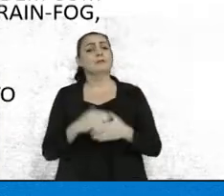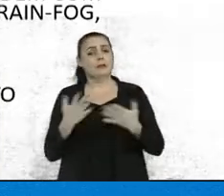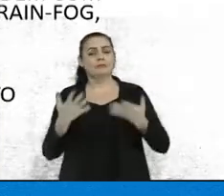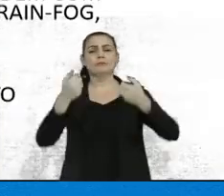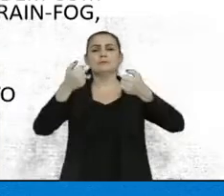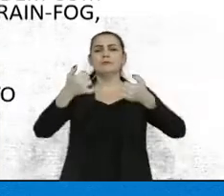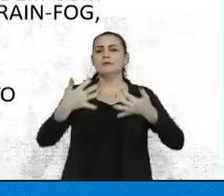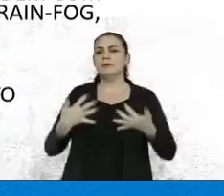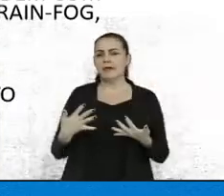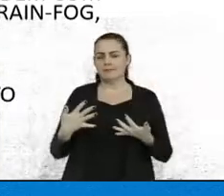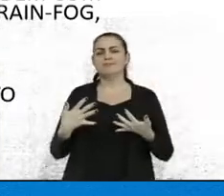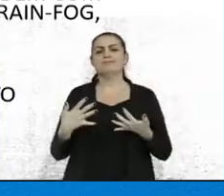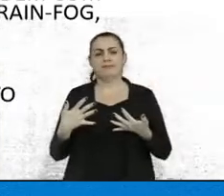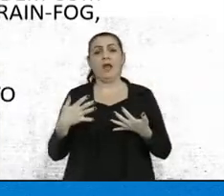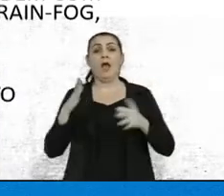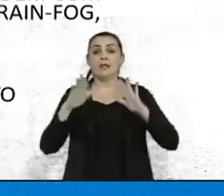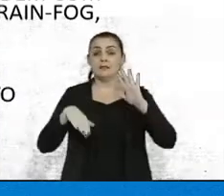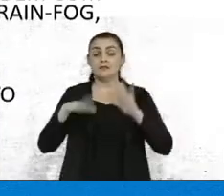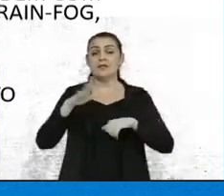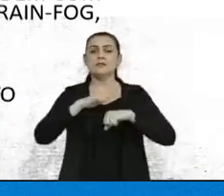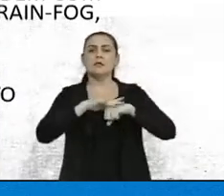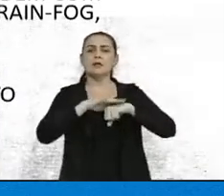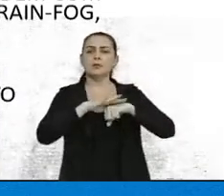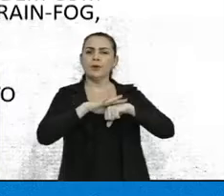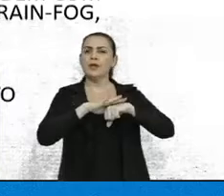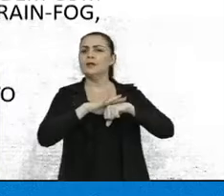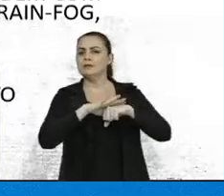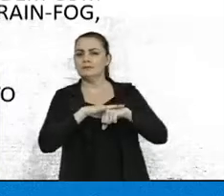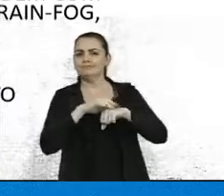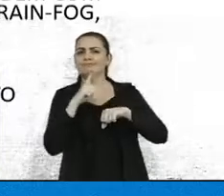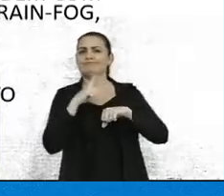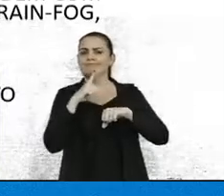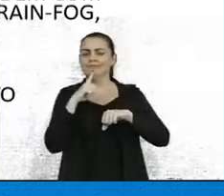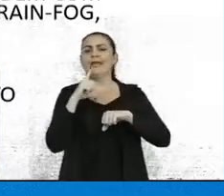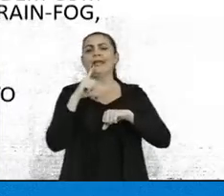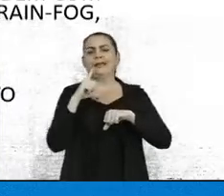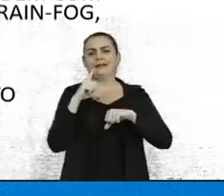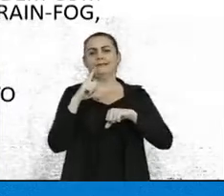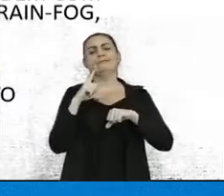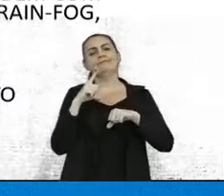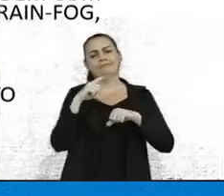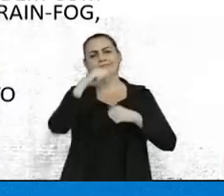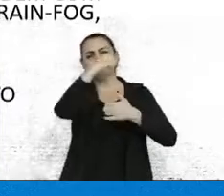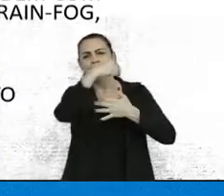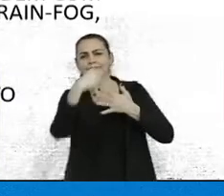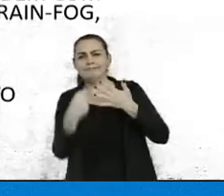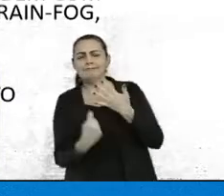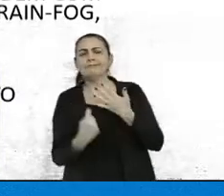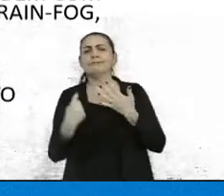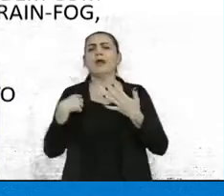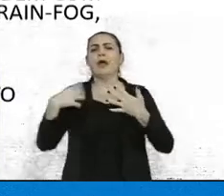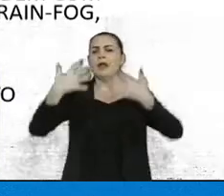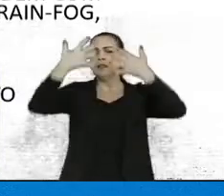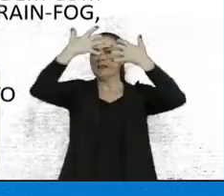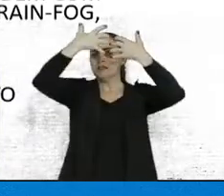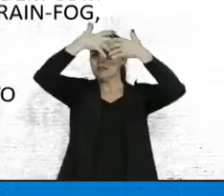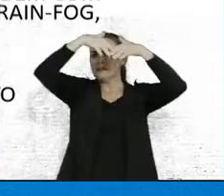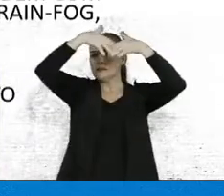doença, ela traz consigo uma coisa que se chama neuroinflamação, uma